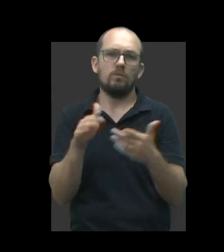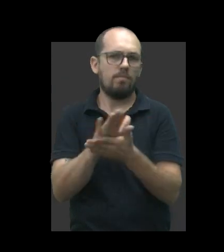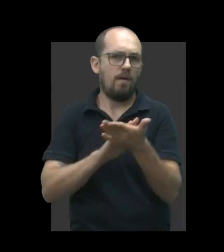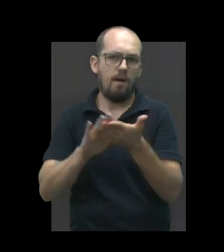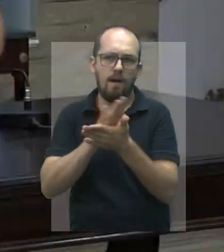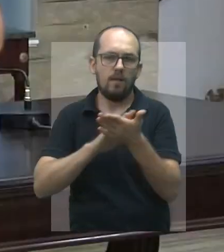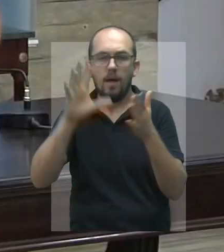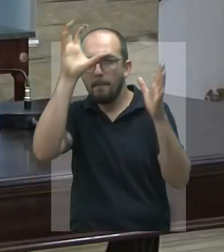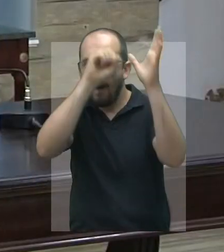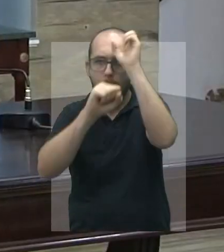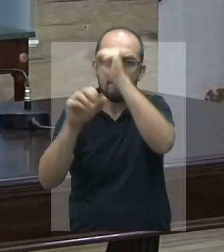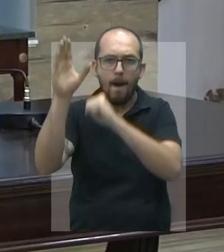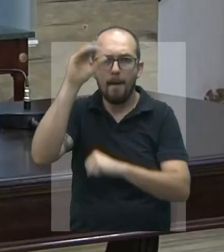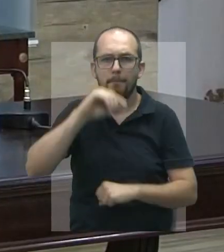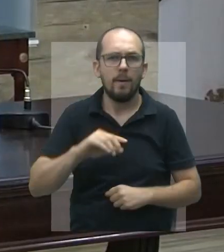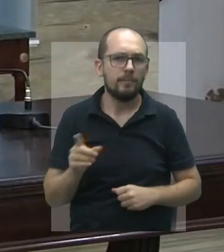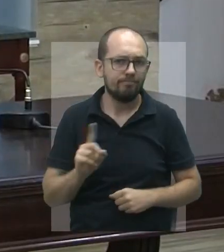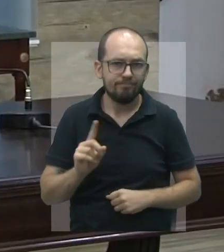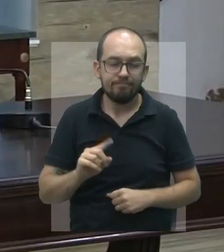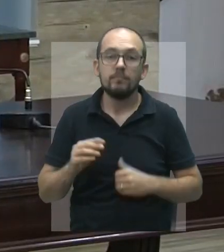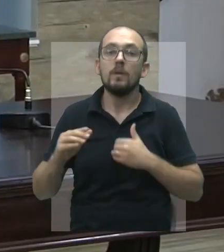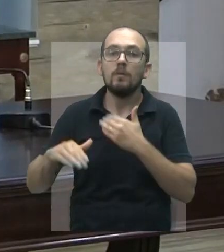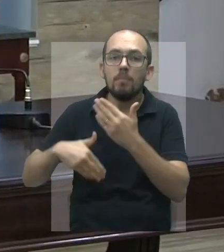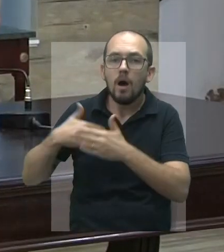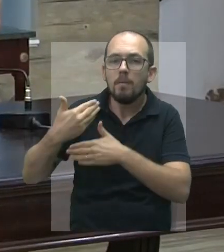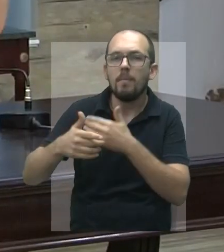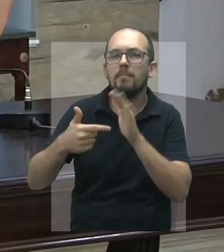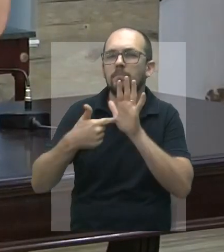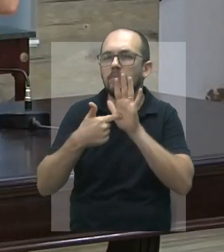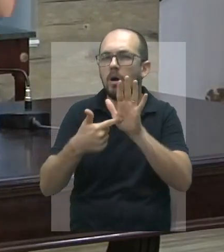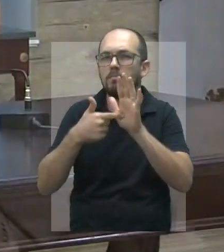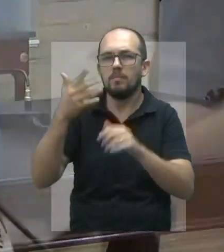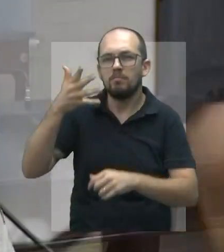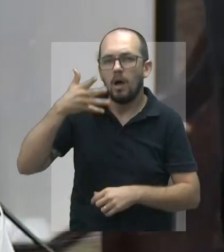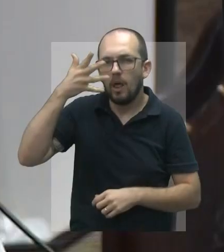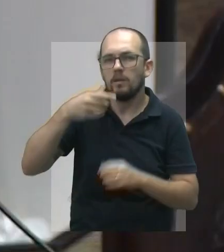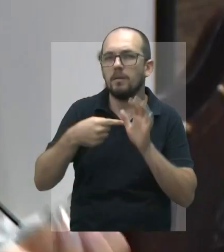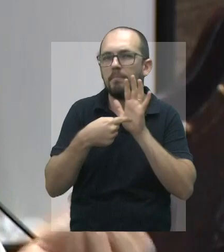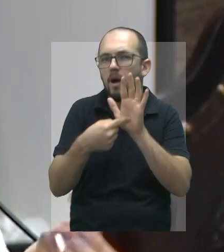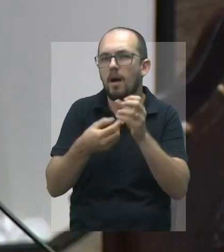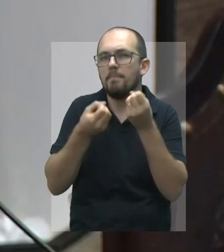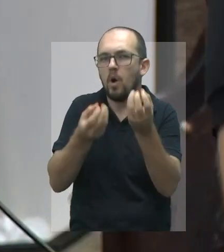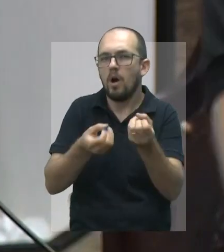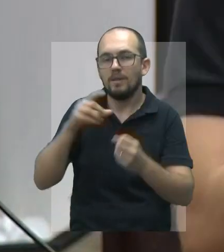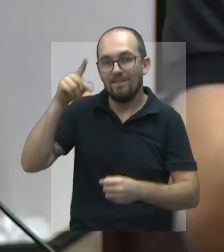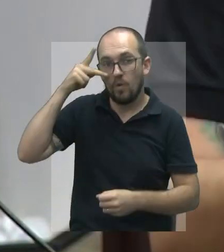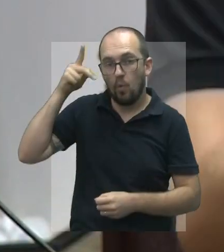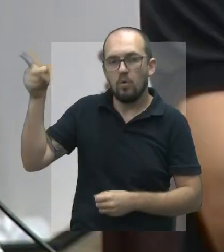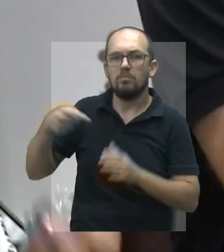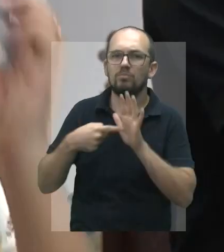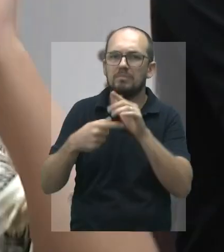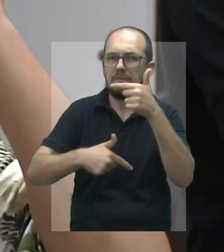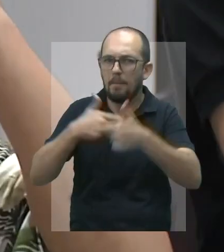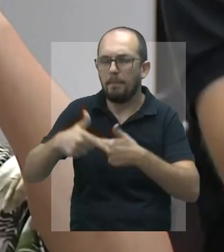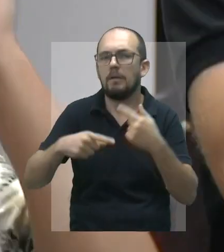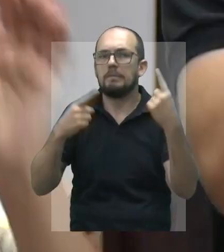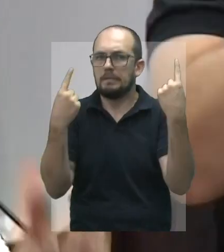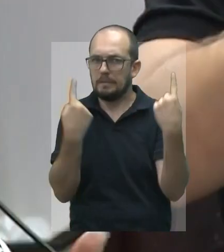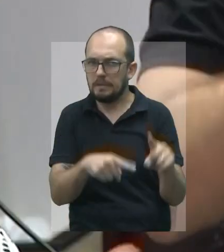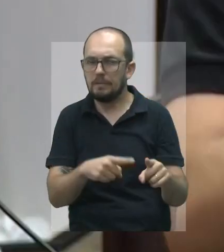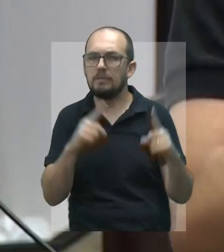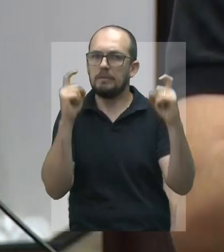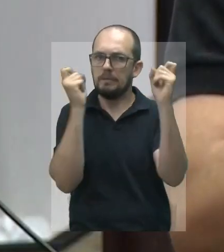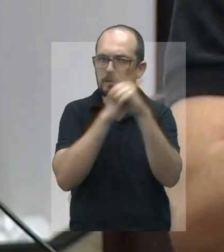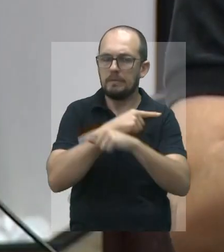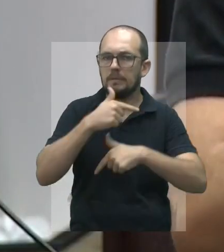educacional. Durante a palestra, Valdinéia falou sobre o início do trabalho com o aluno, os desafios e,